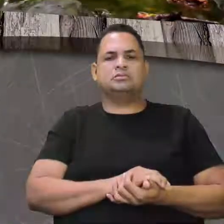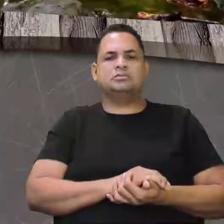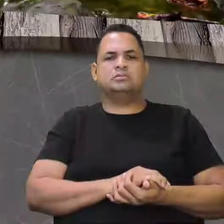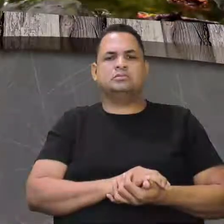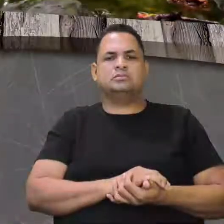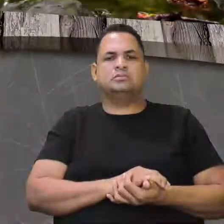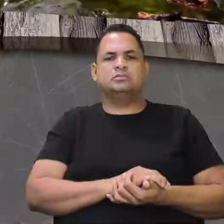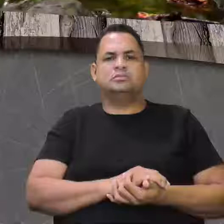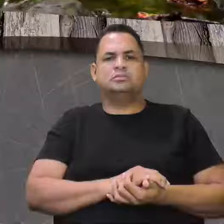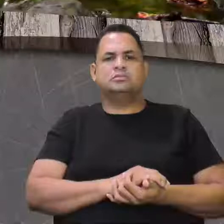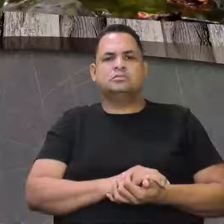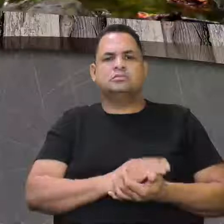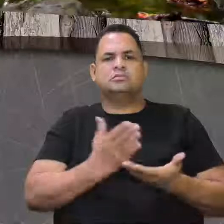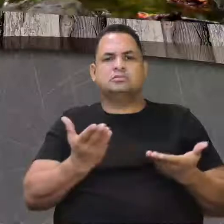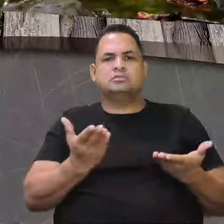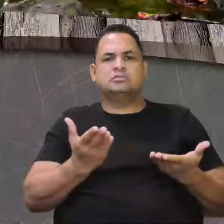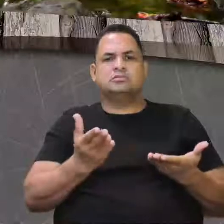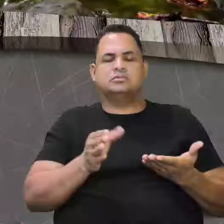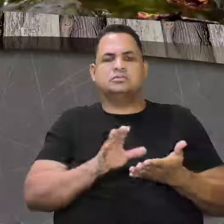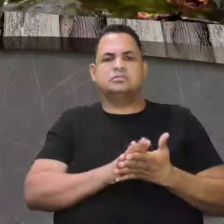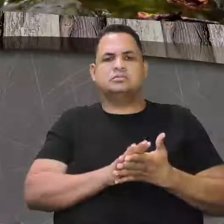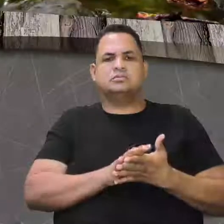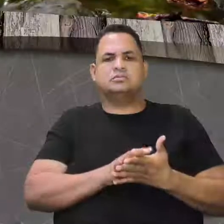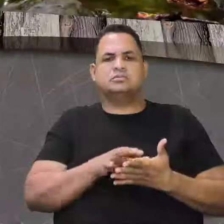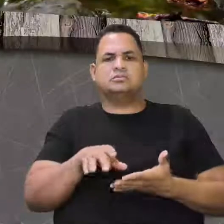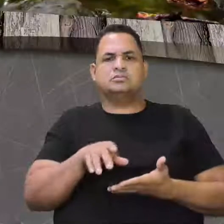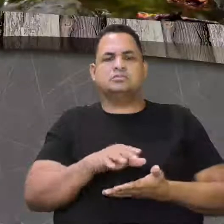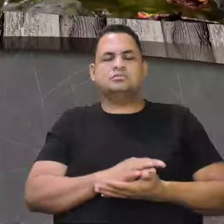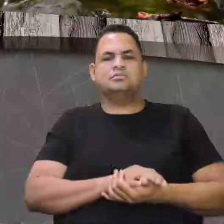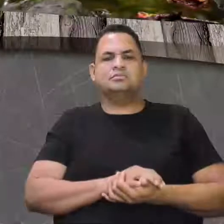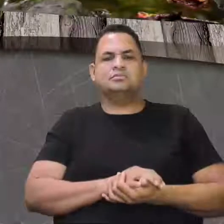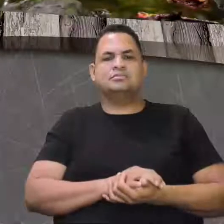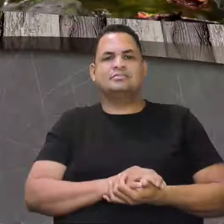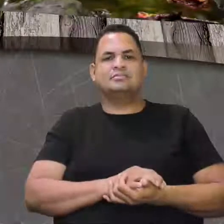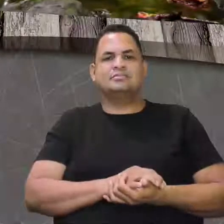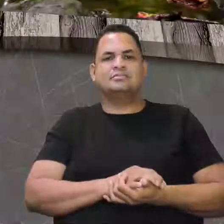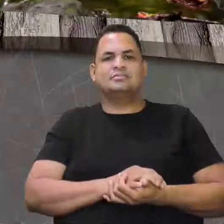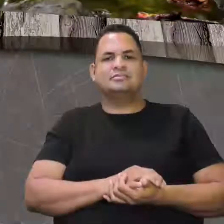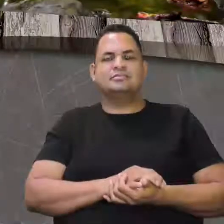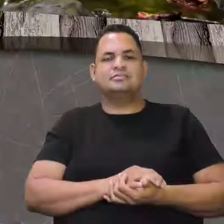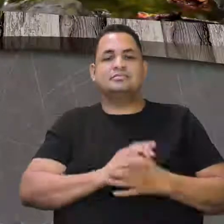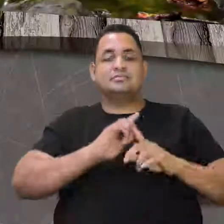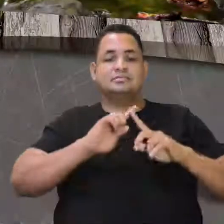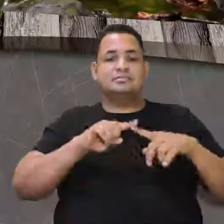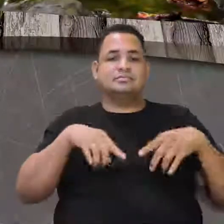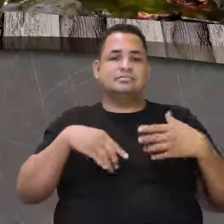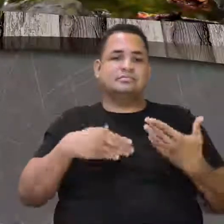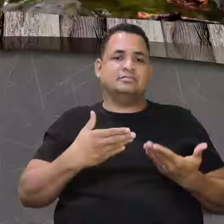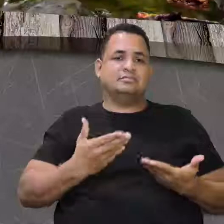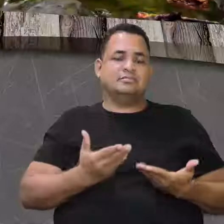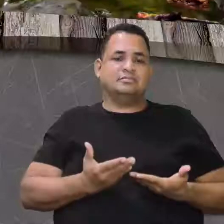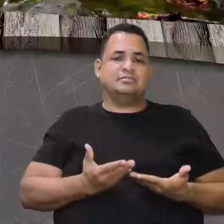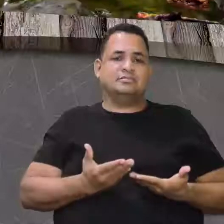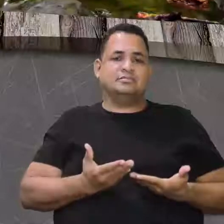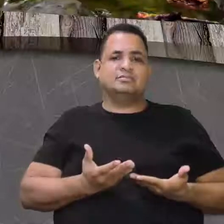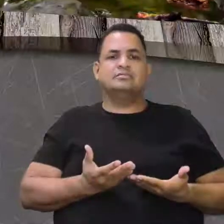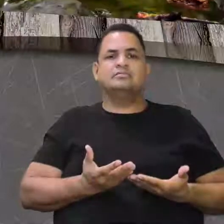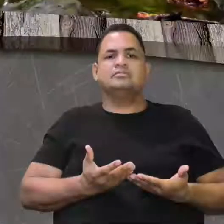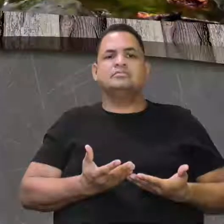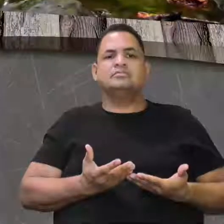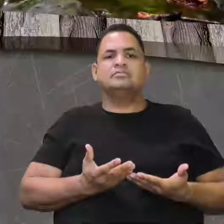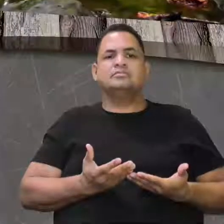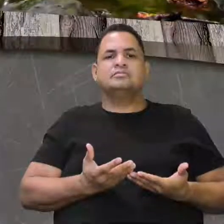Aí a professora tem que se segurar aqui, porque senão vai dar ruim. Mas,